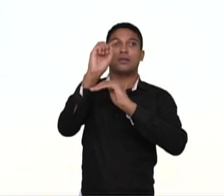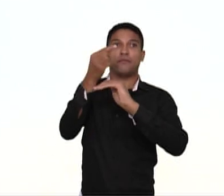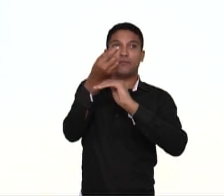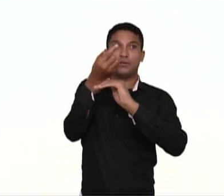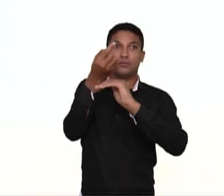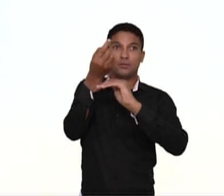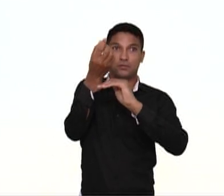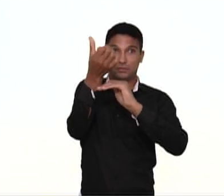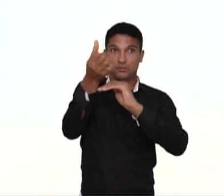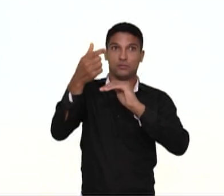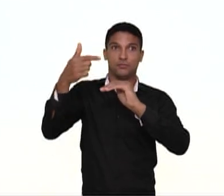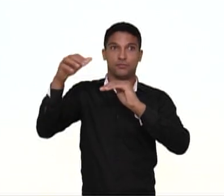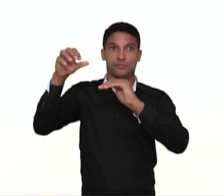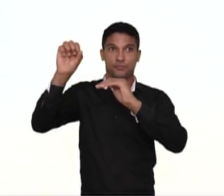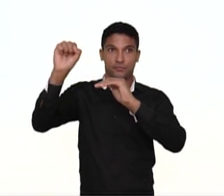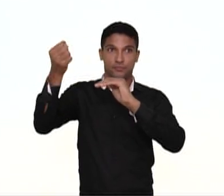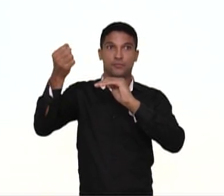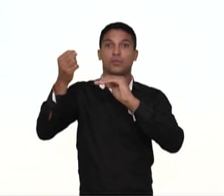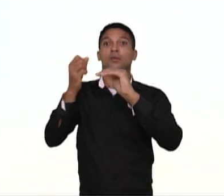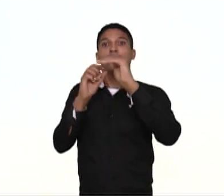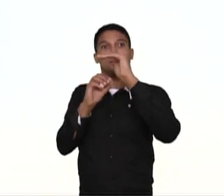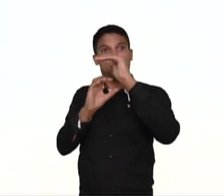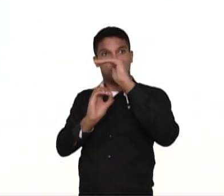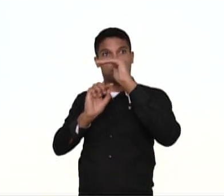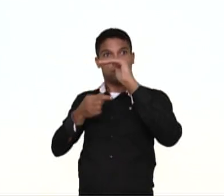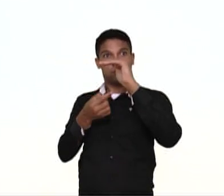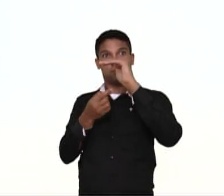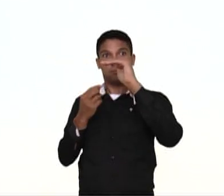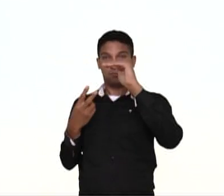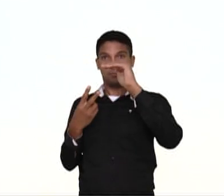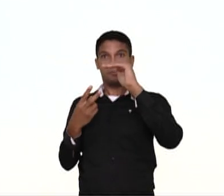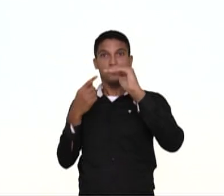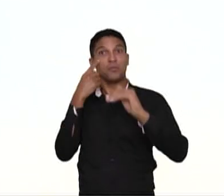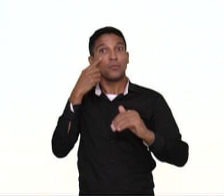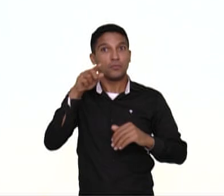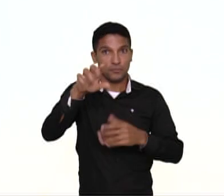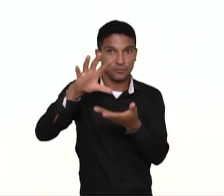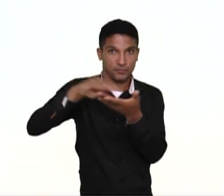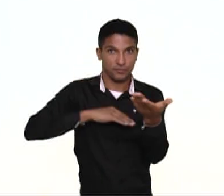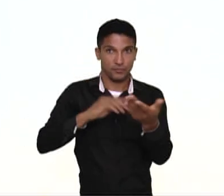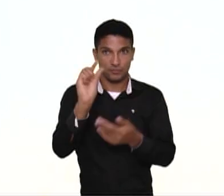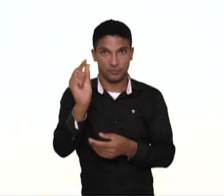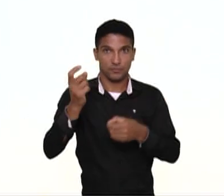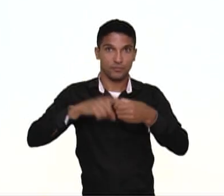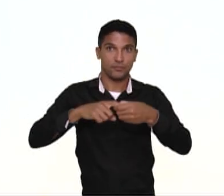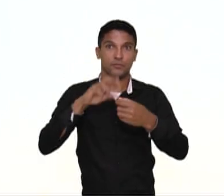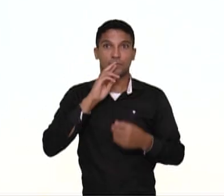ok? Mais um tempinho para vocês copiarem o enunciado, então já voltamos com a solução.